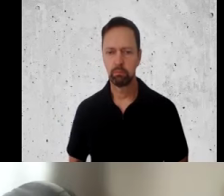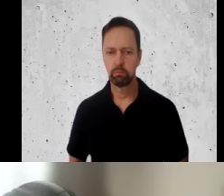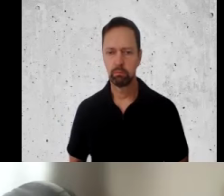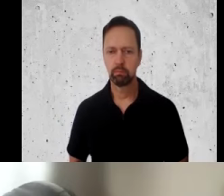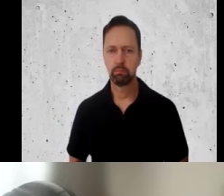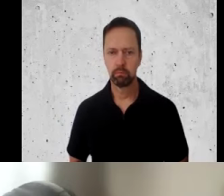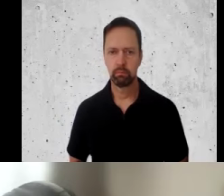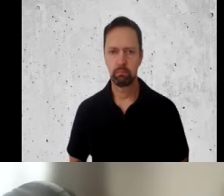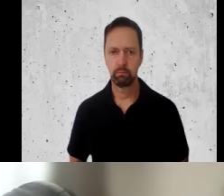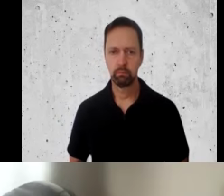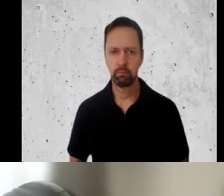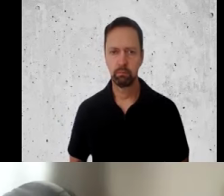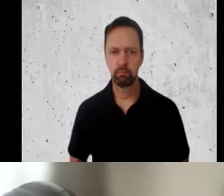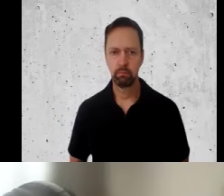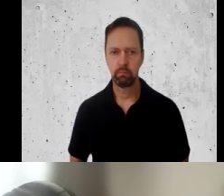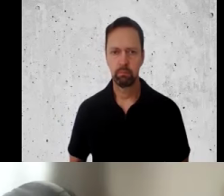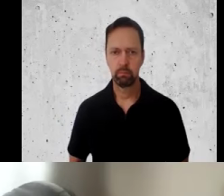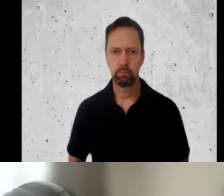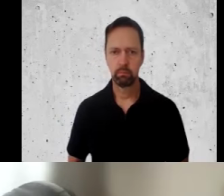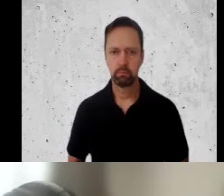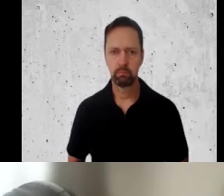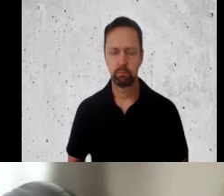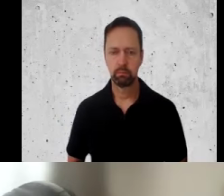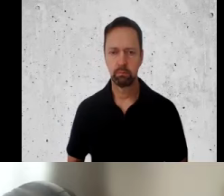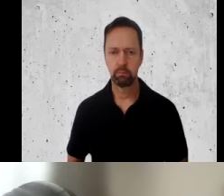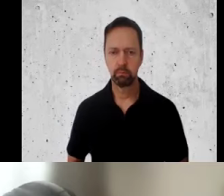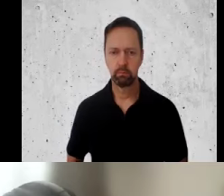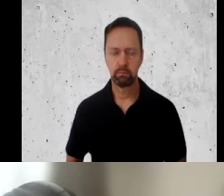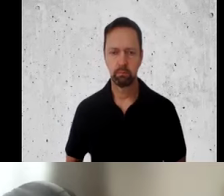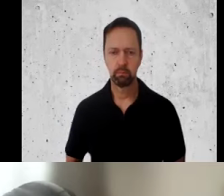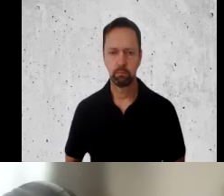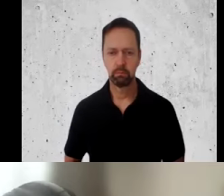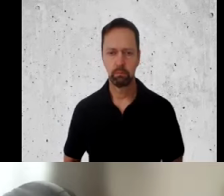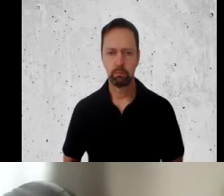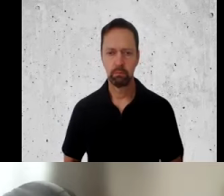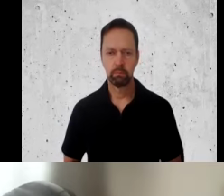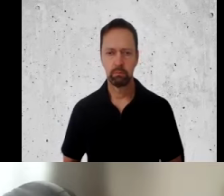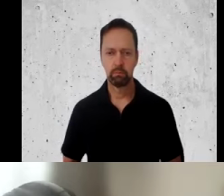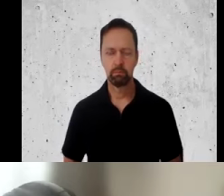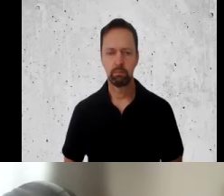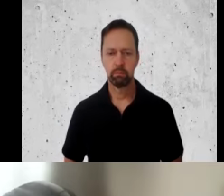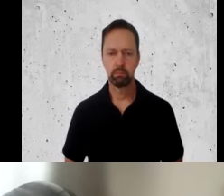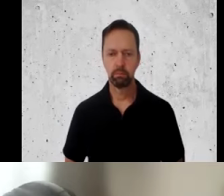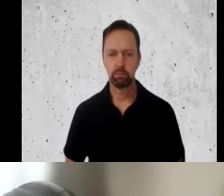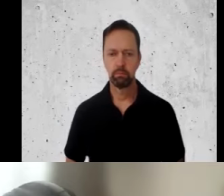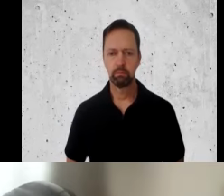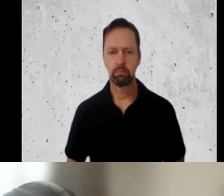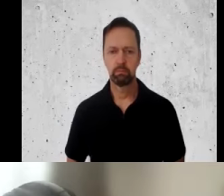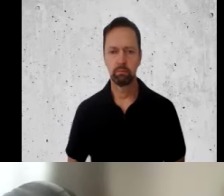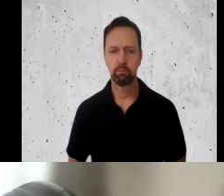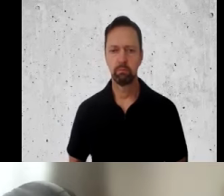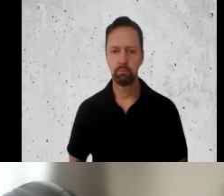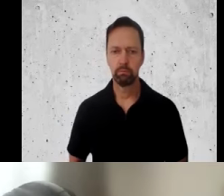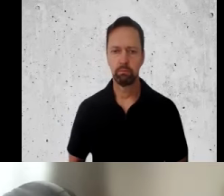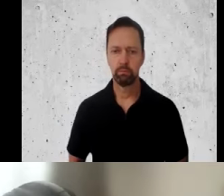Então, provavelmente, por isso até que quando eles rodaram lá aquela regressão para mostrar que as características dos municípios ainda